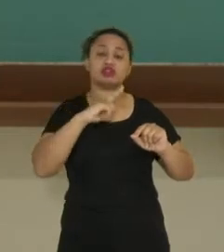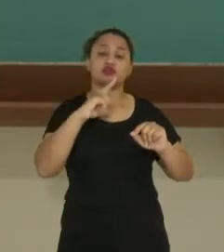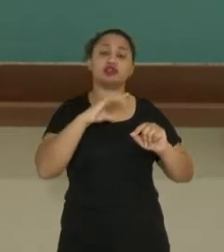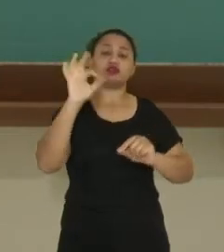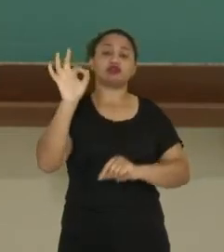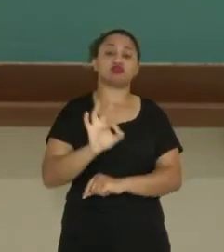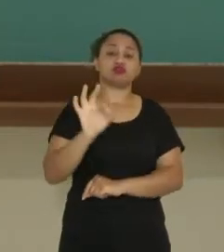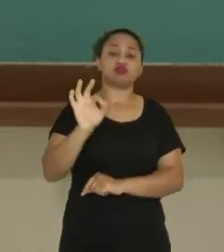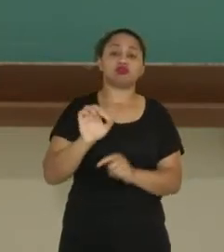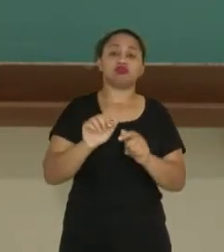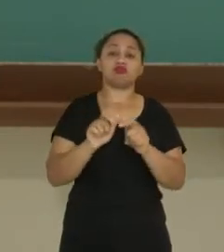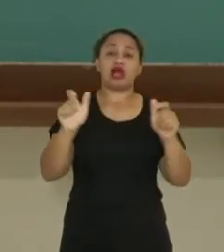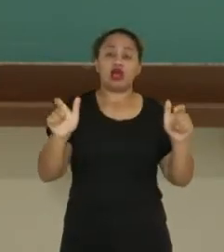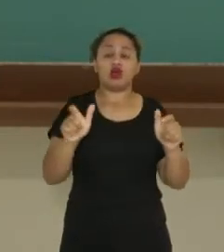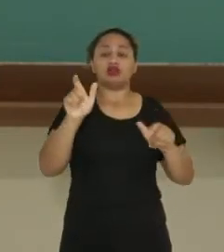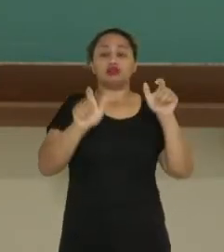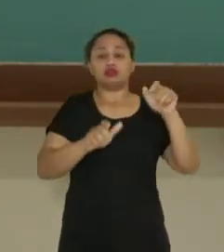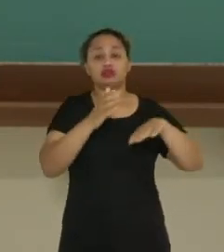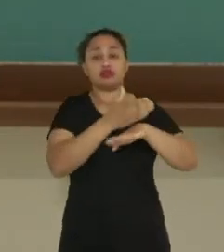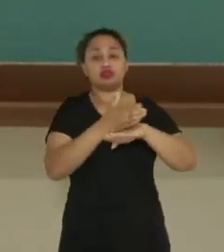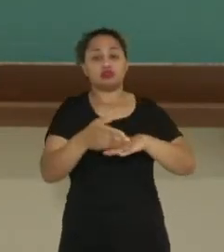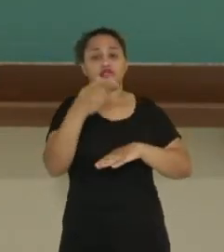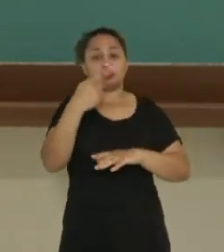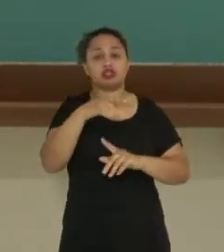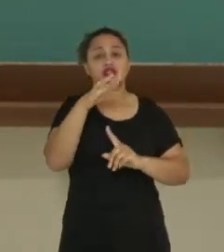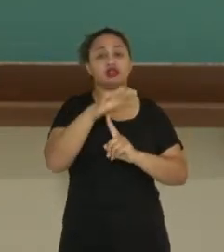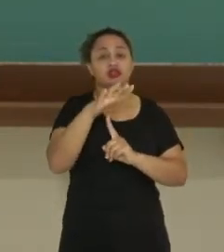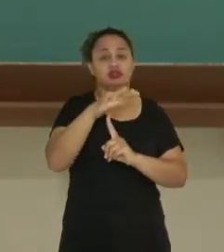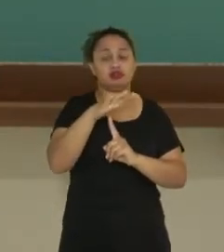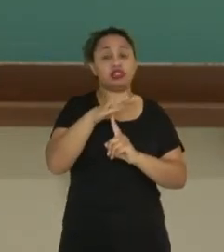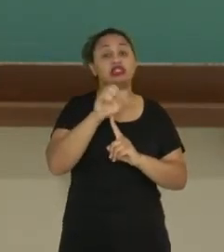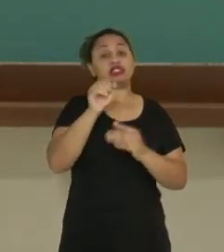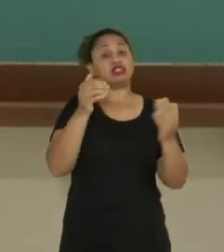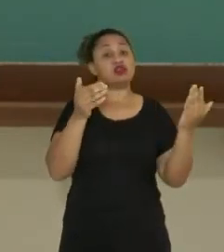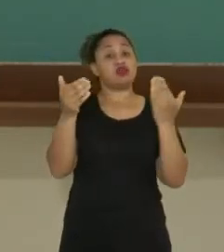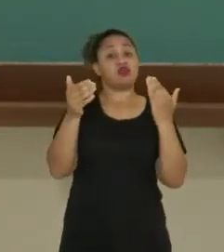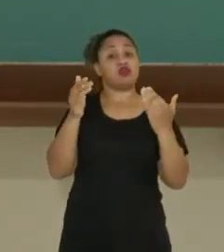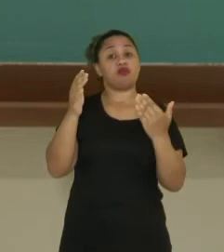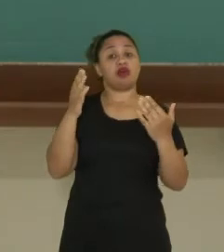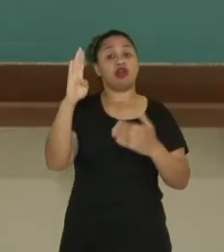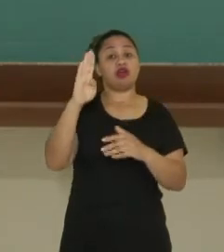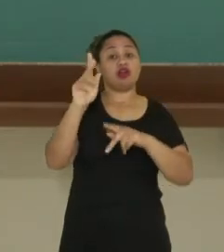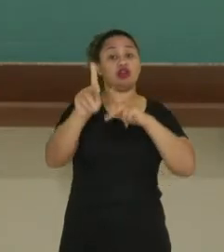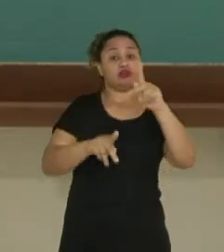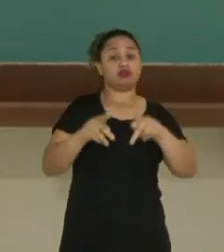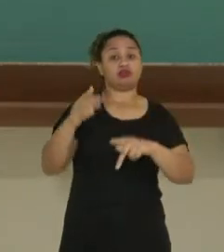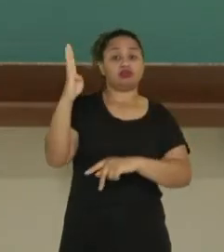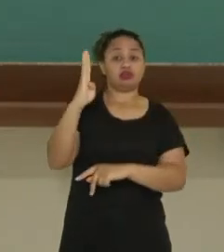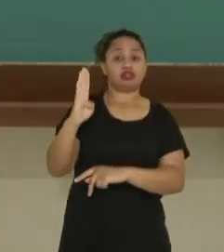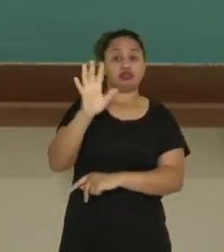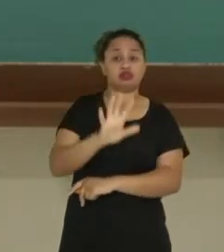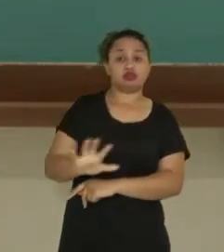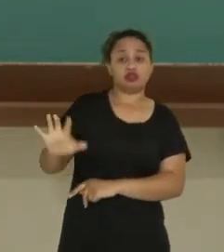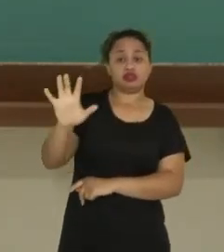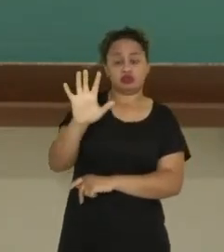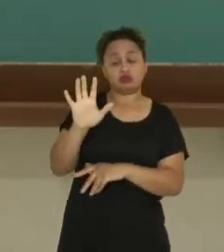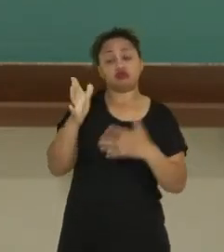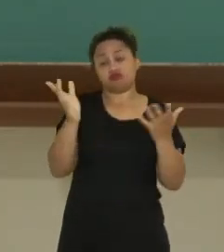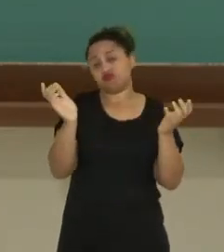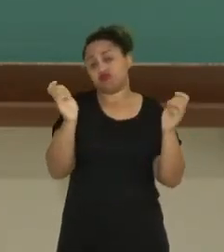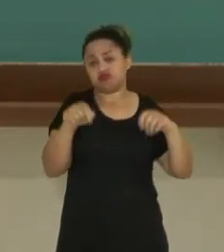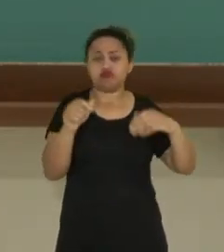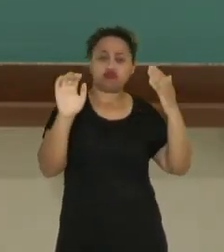percentual maior de brancos no estado do Paraná, se comparado à população brasileira. Uma das